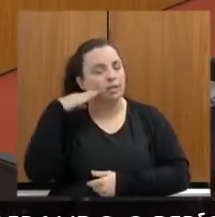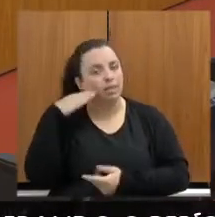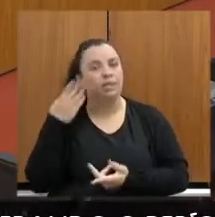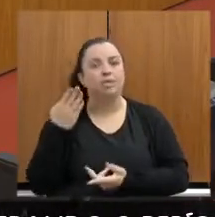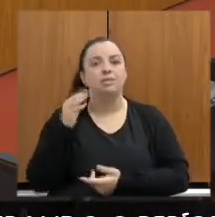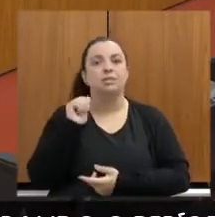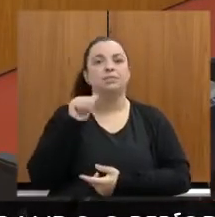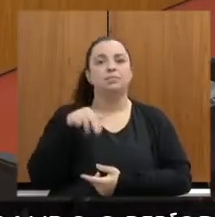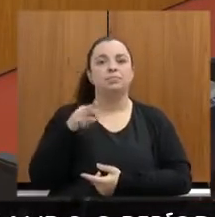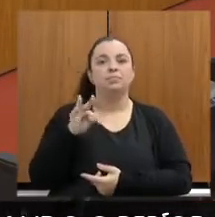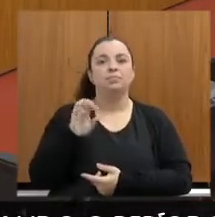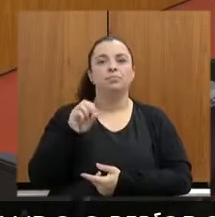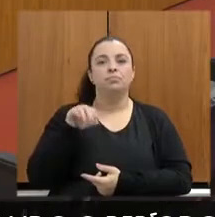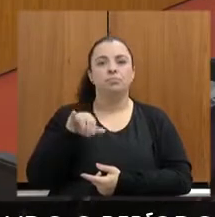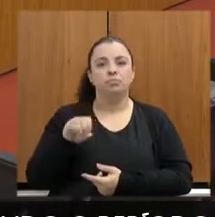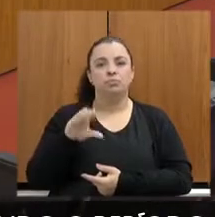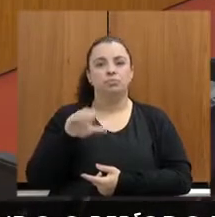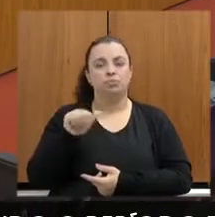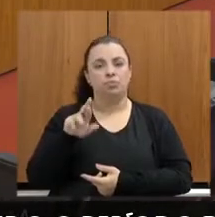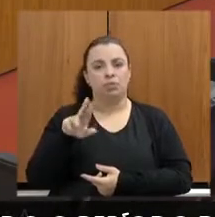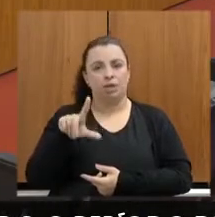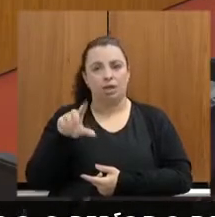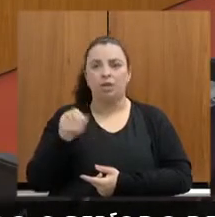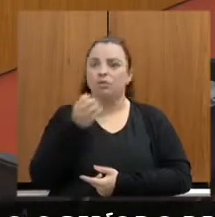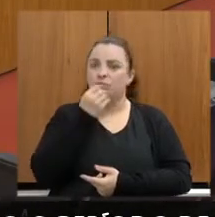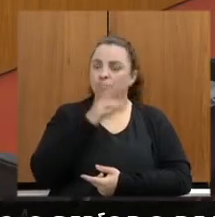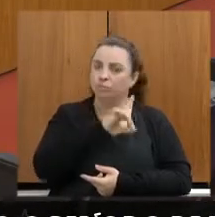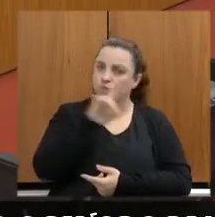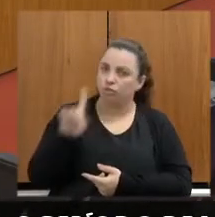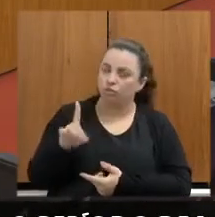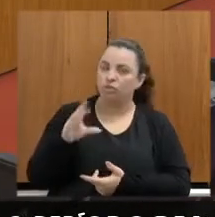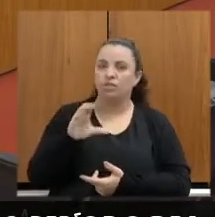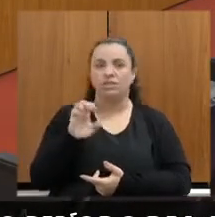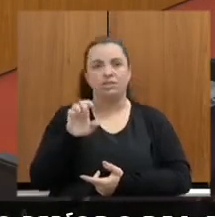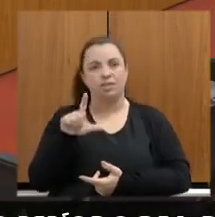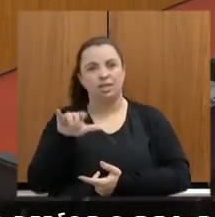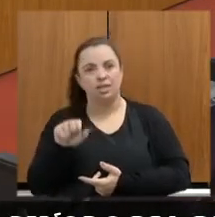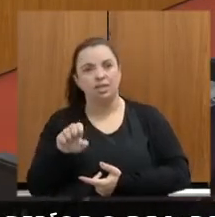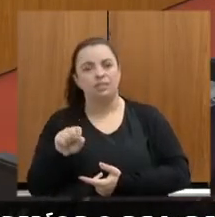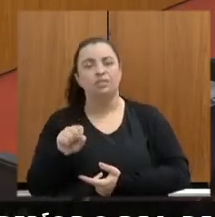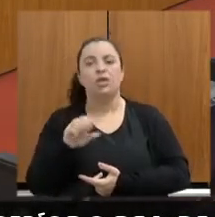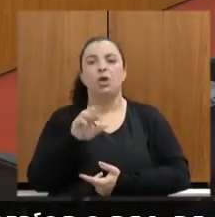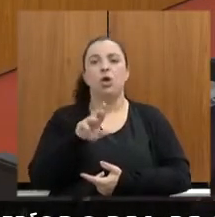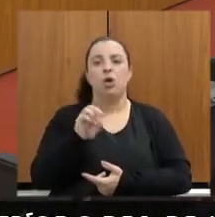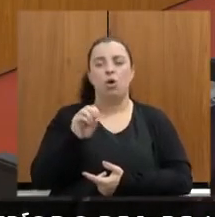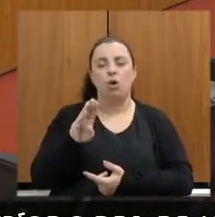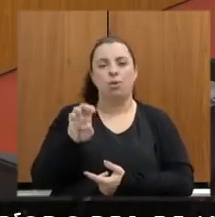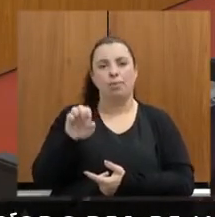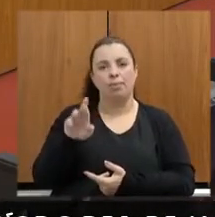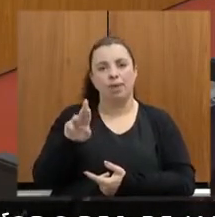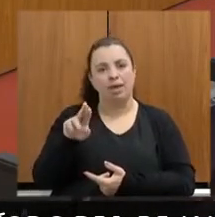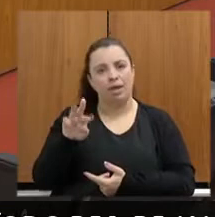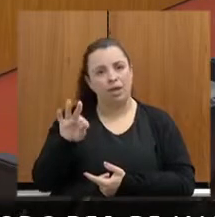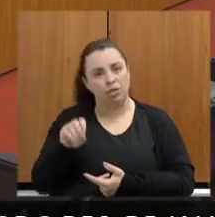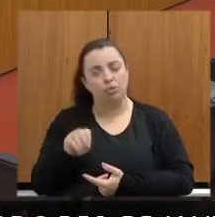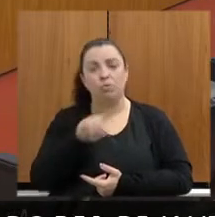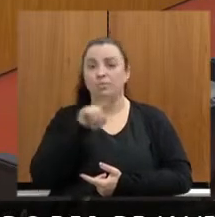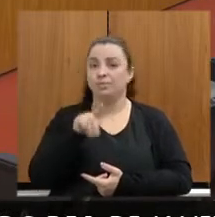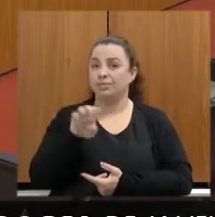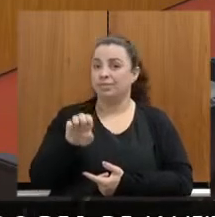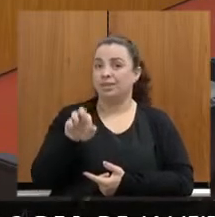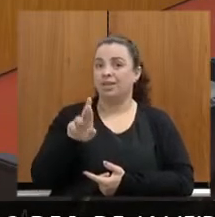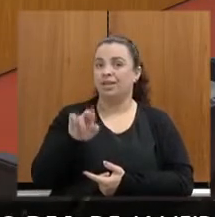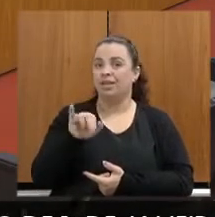Bom dia portal do Roberto Andrade celise Estado Arnaldo José Reis prazer estar aqui de